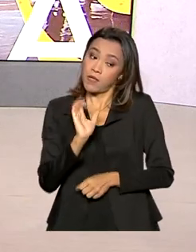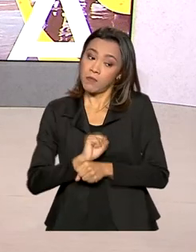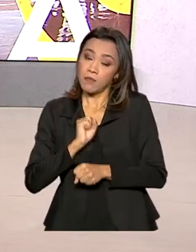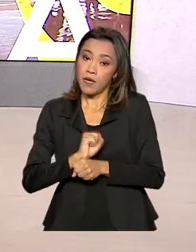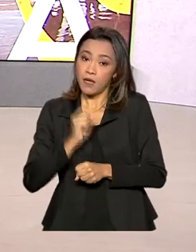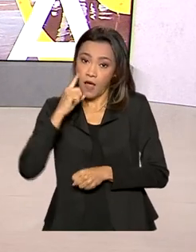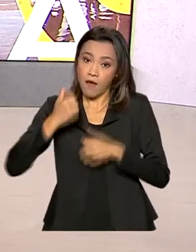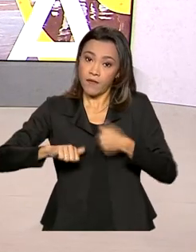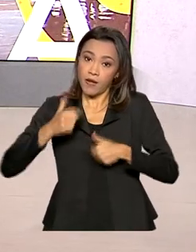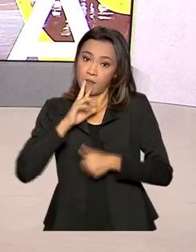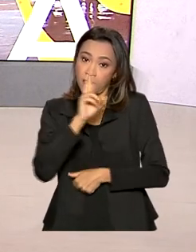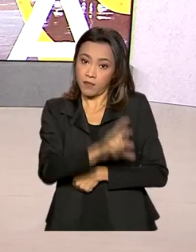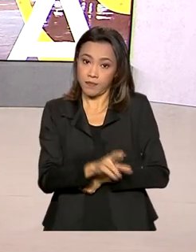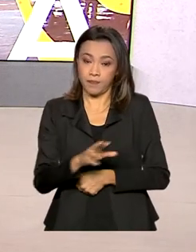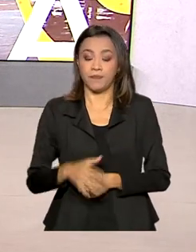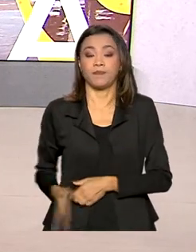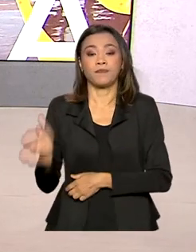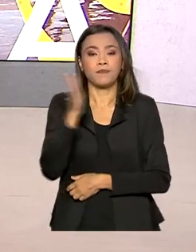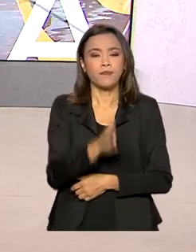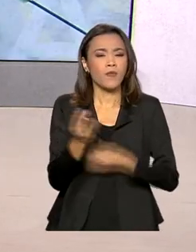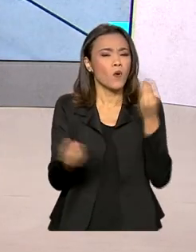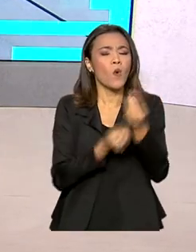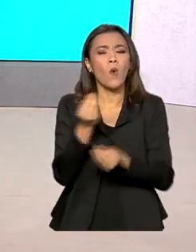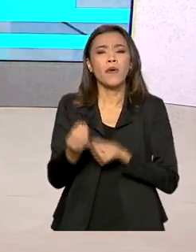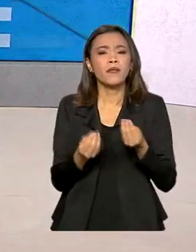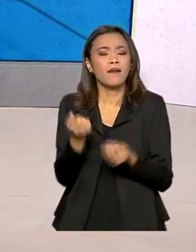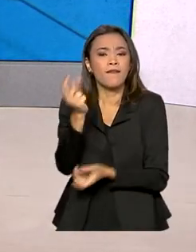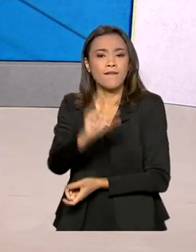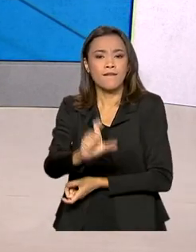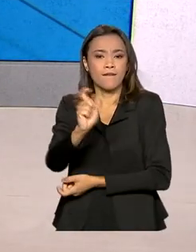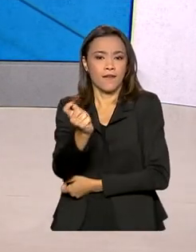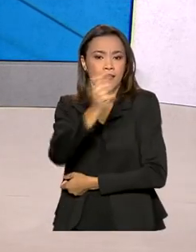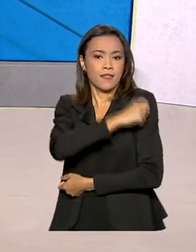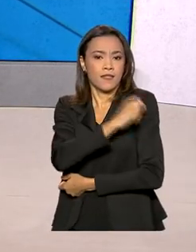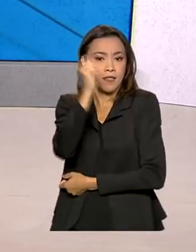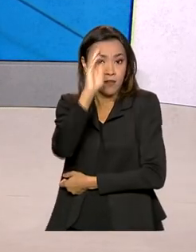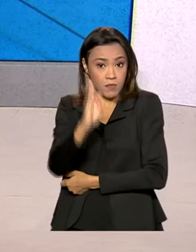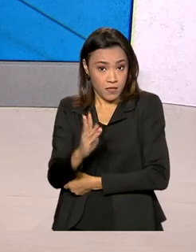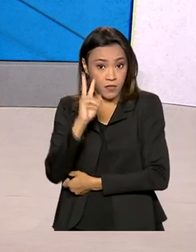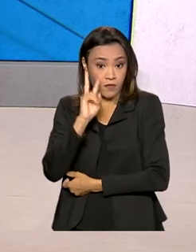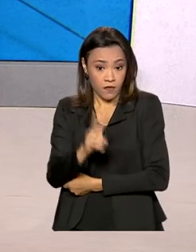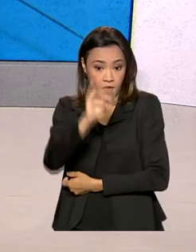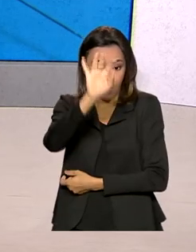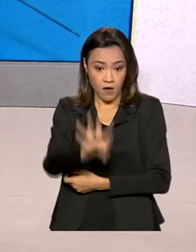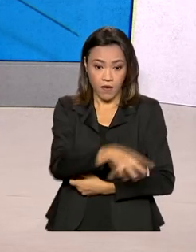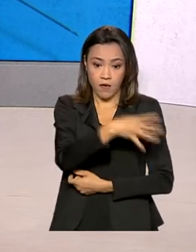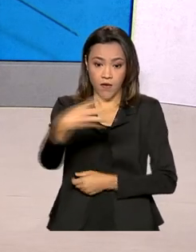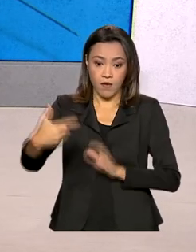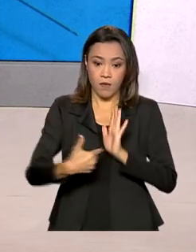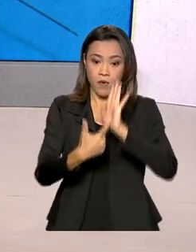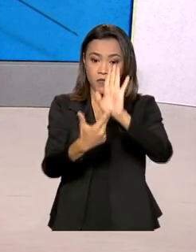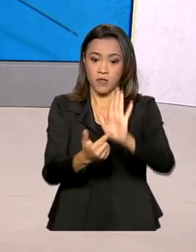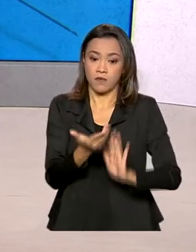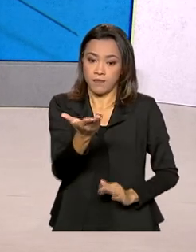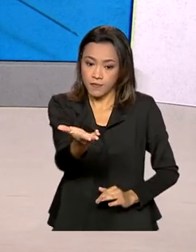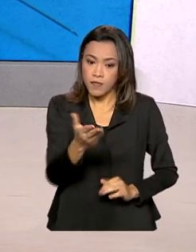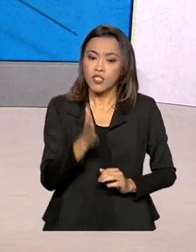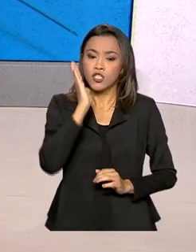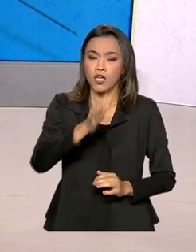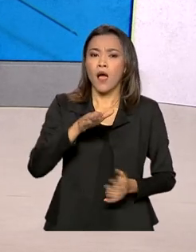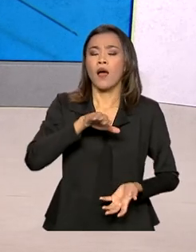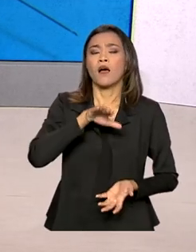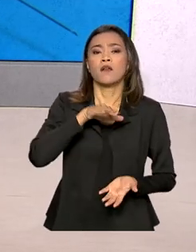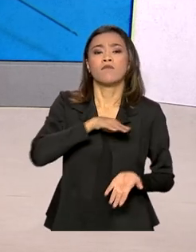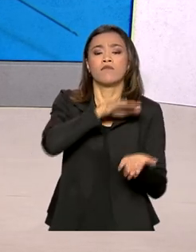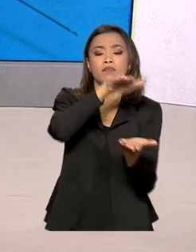e vamos conferir agora como está a vacinação no Brasil com os números que aparecem agora para você aqui no nosso telão já foram distribuídas